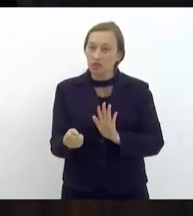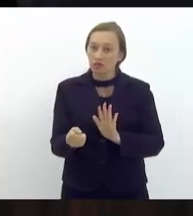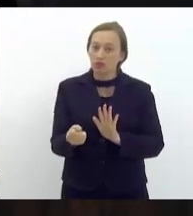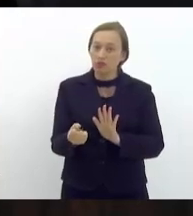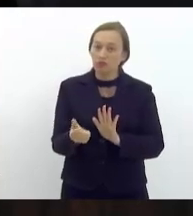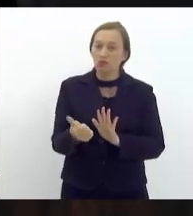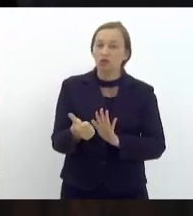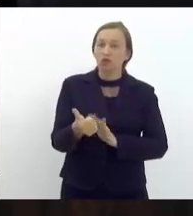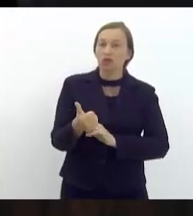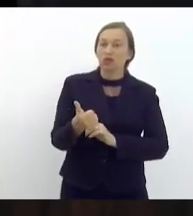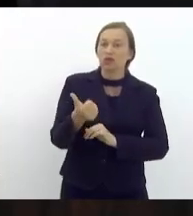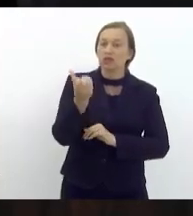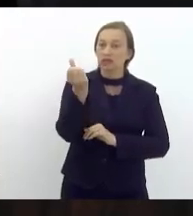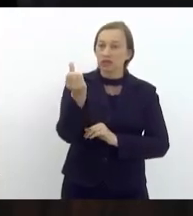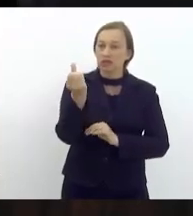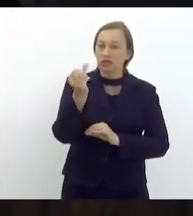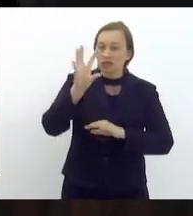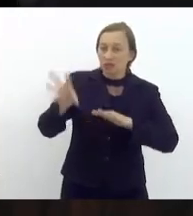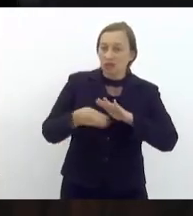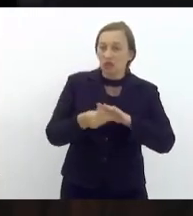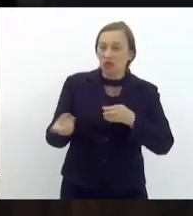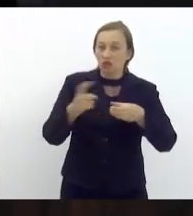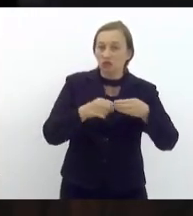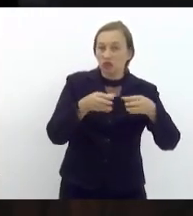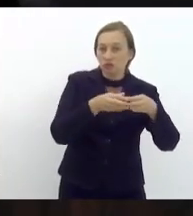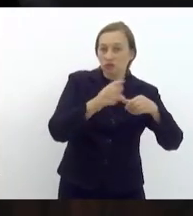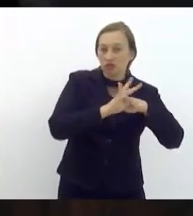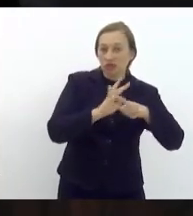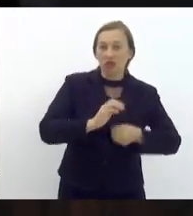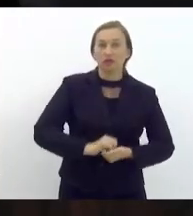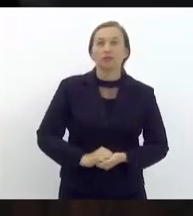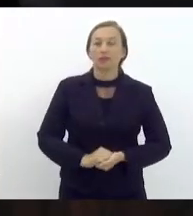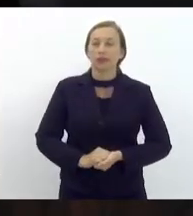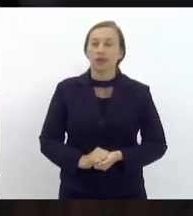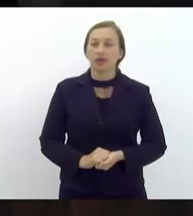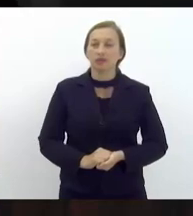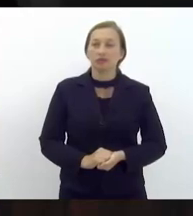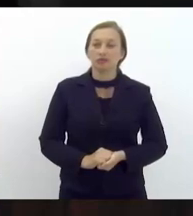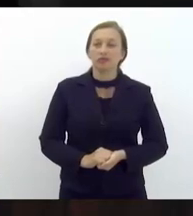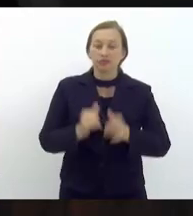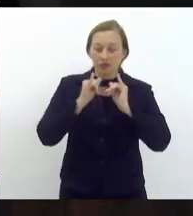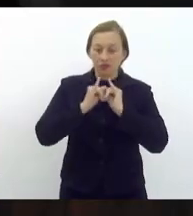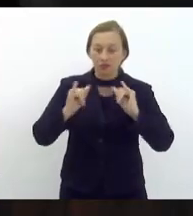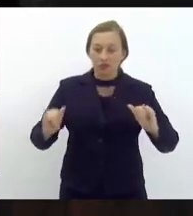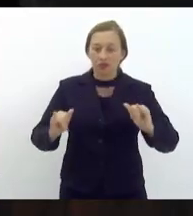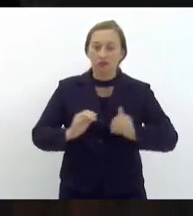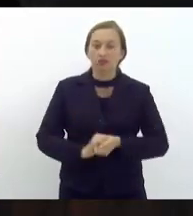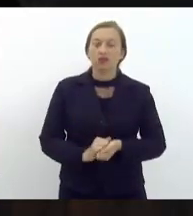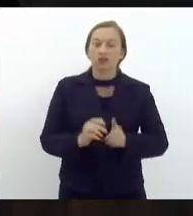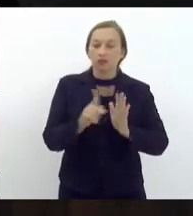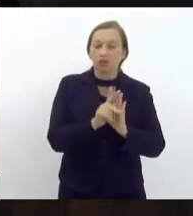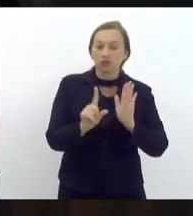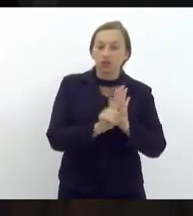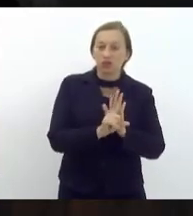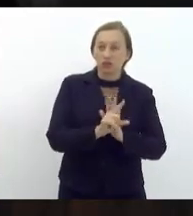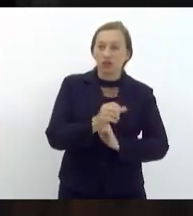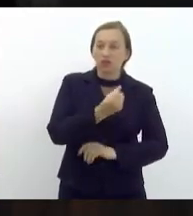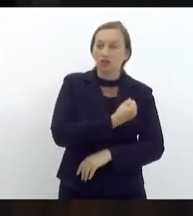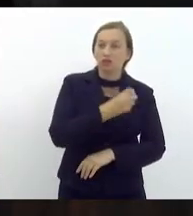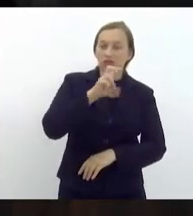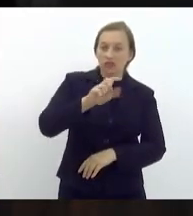recebeu 6 emendas e retorne as comissões técnicas anuncio projeto de lei